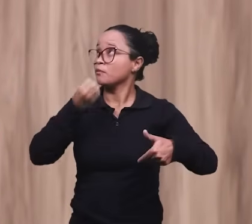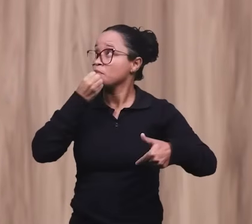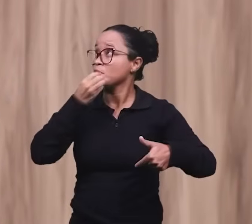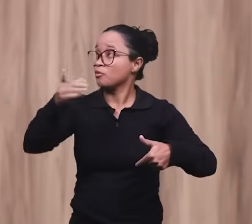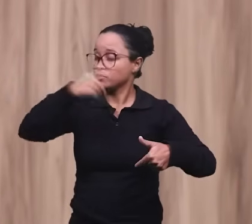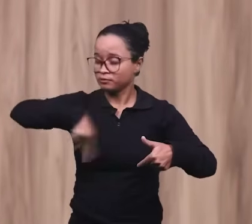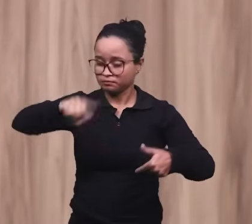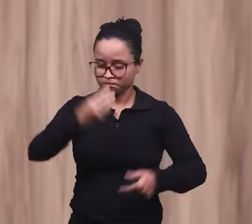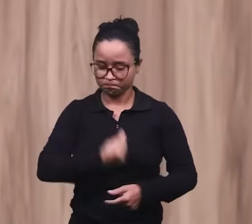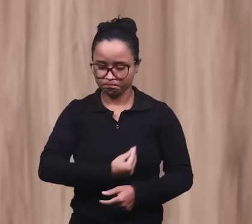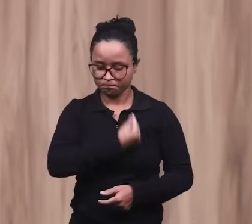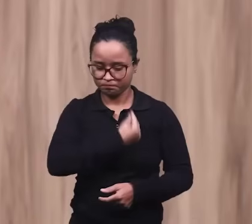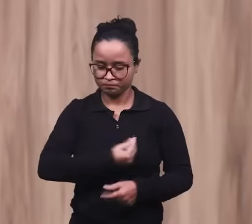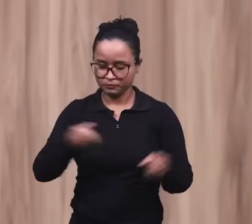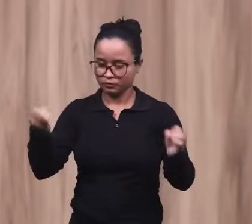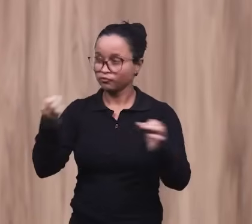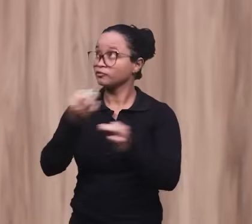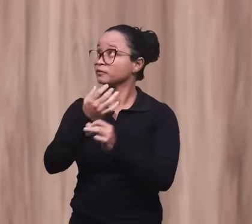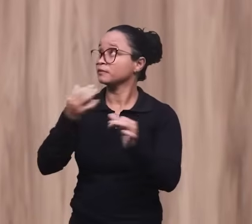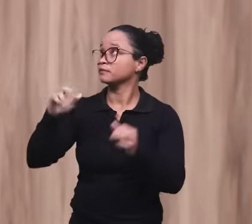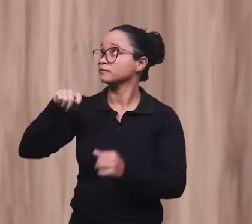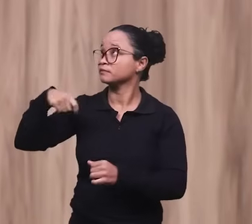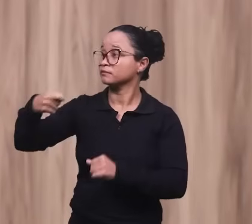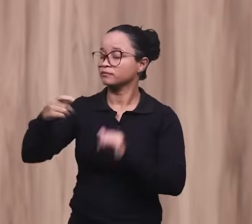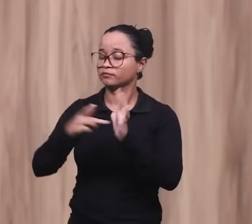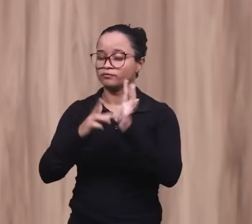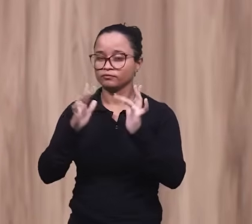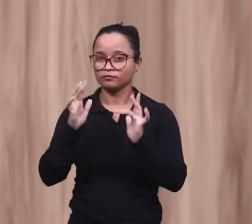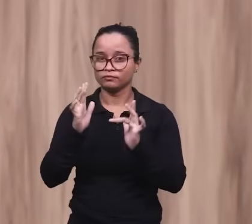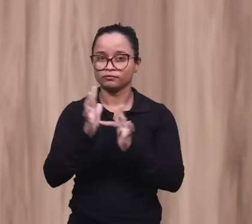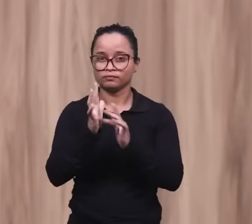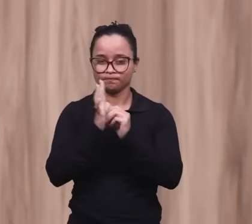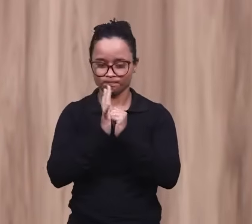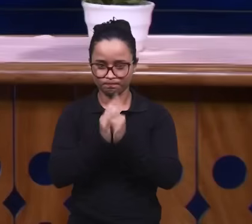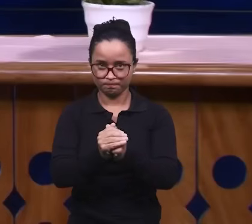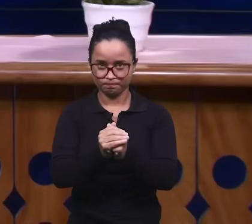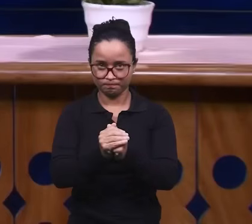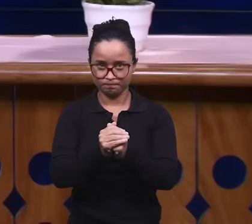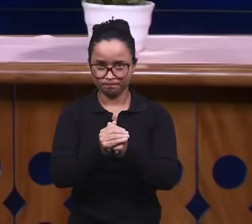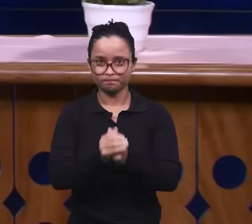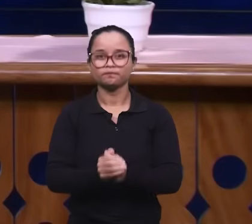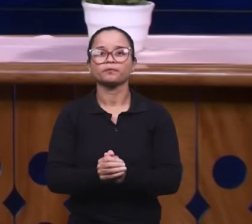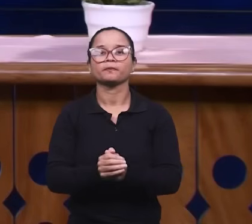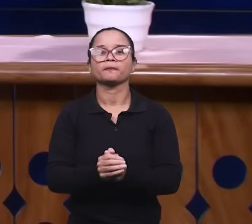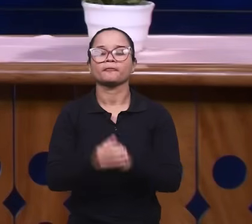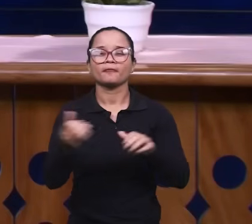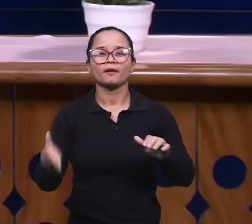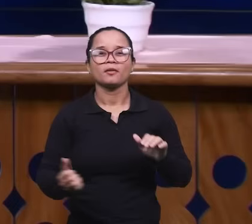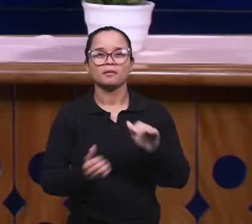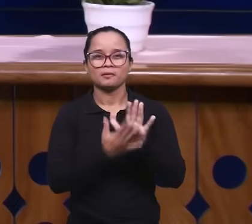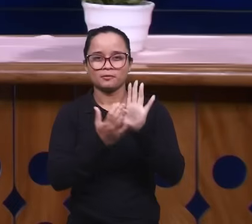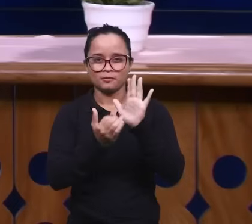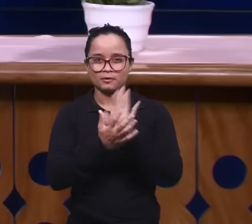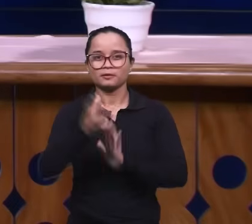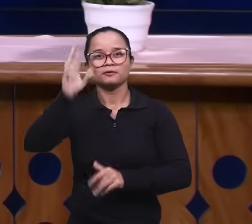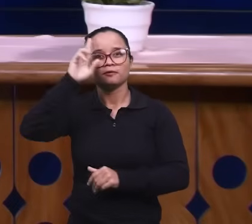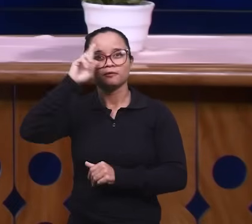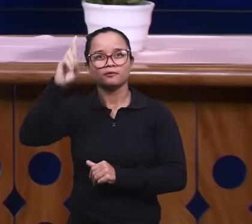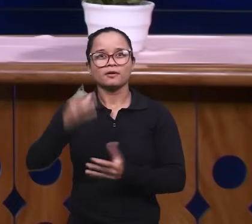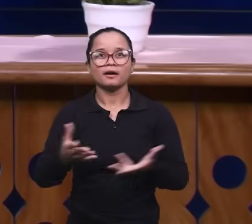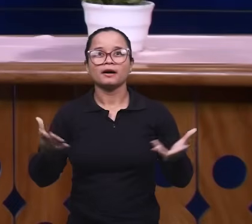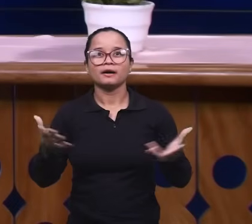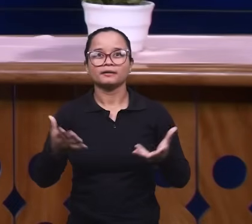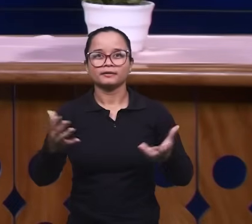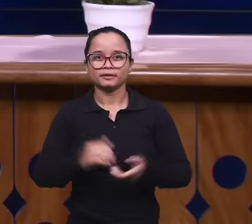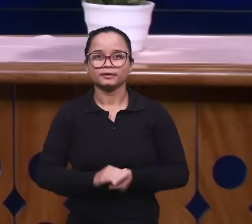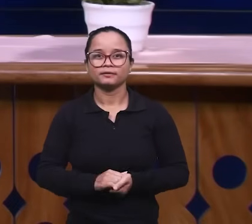Te glorificamos, em nome de Jesus. Amém. Louvado seja o nome do Senhor.